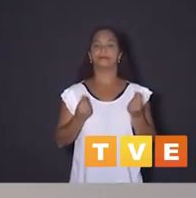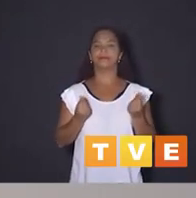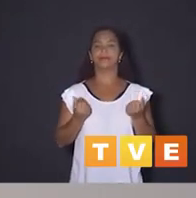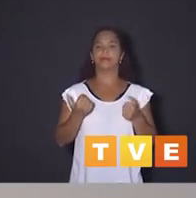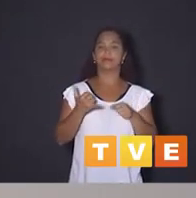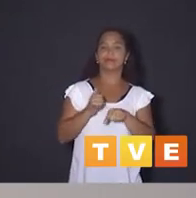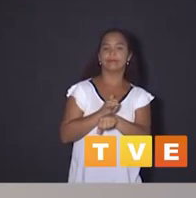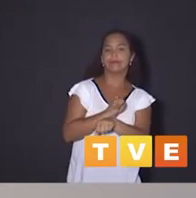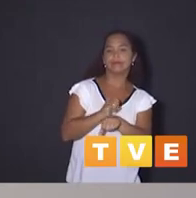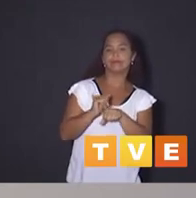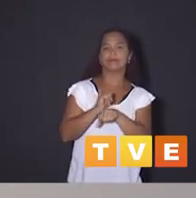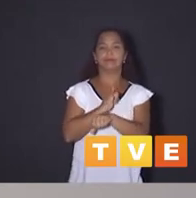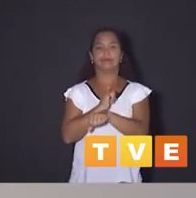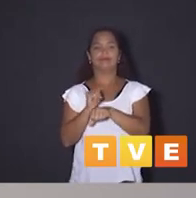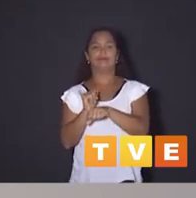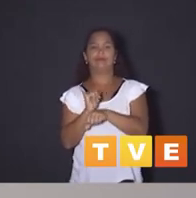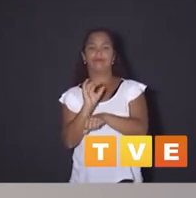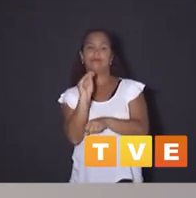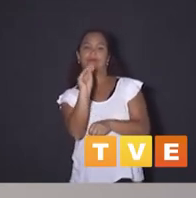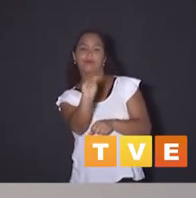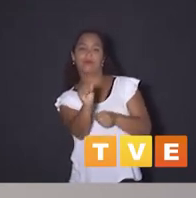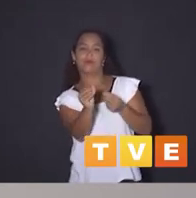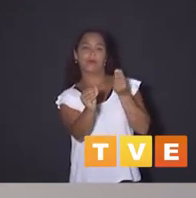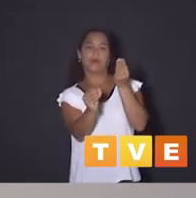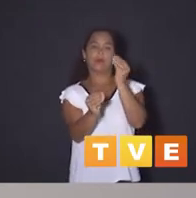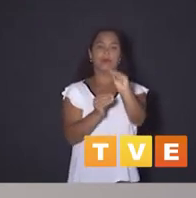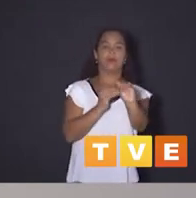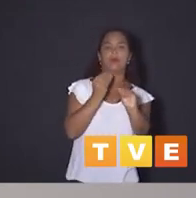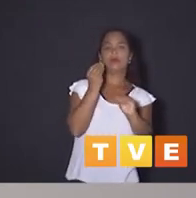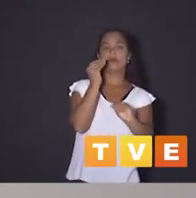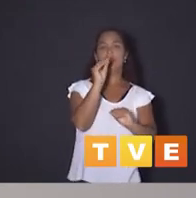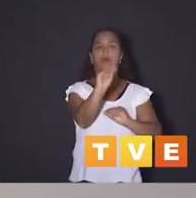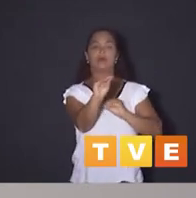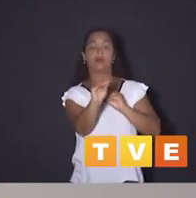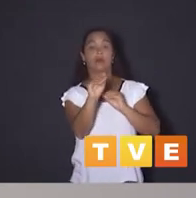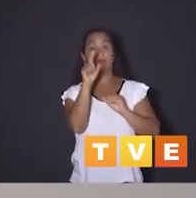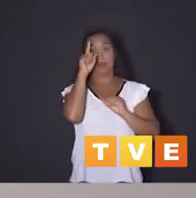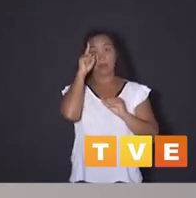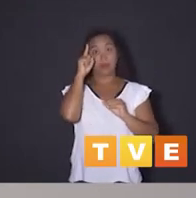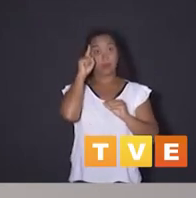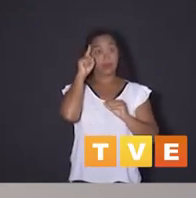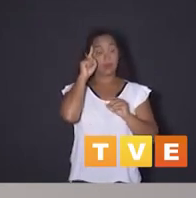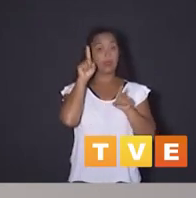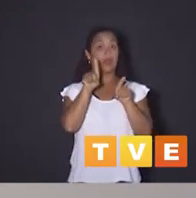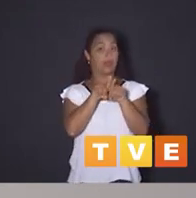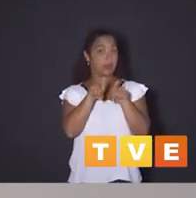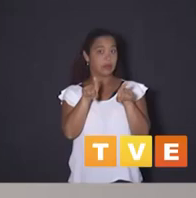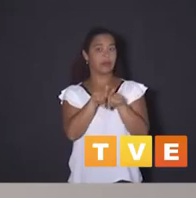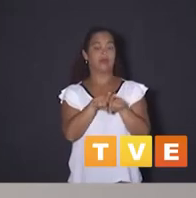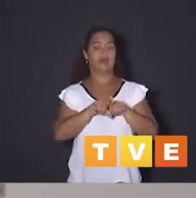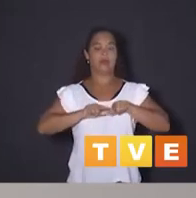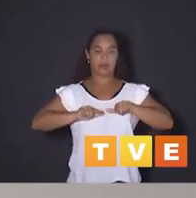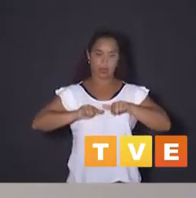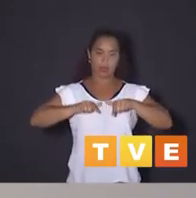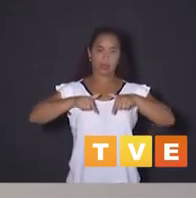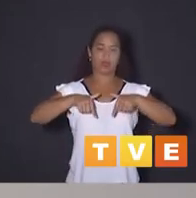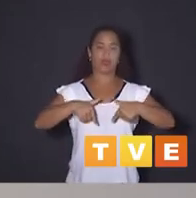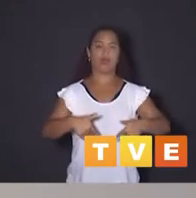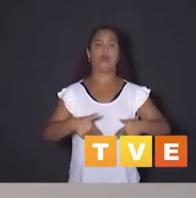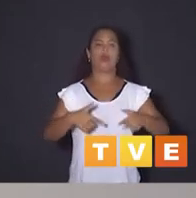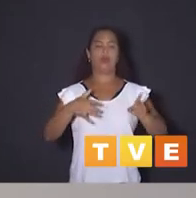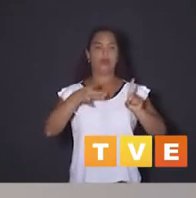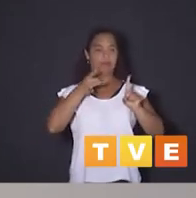estrategicamente licenciada e ao mesmo tempo entender que a nossa luta contra o racismo e contra a misoginia e lgbt